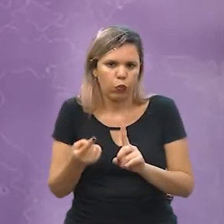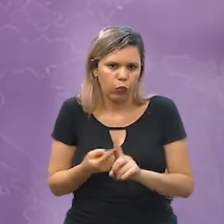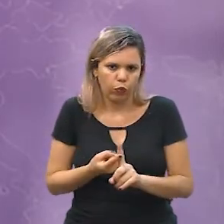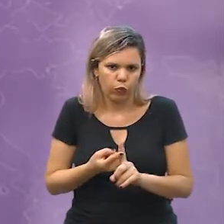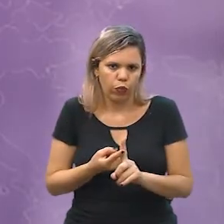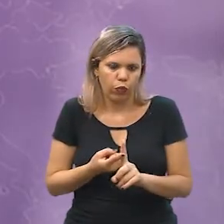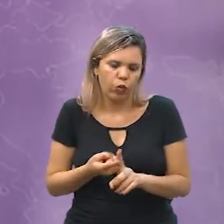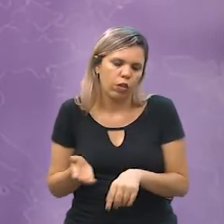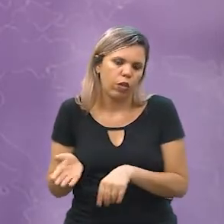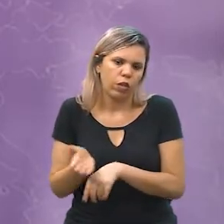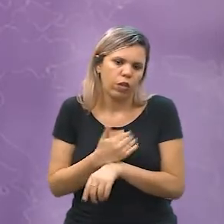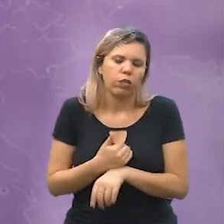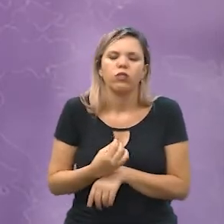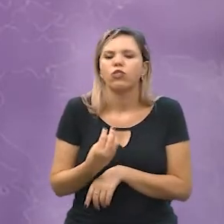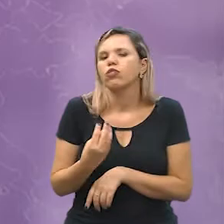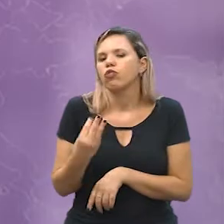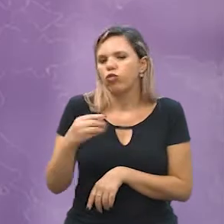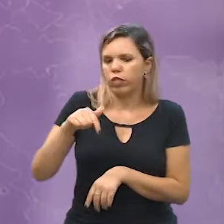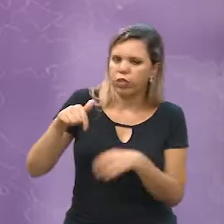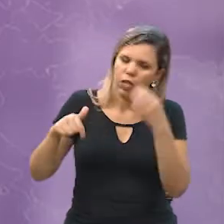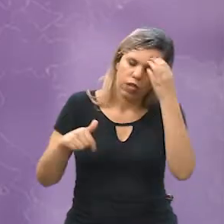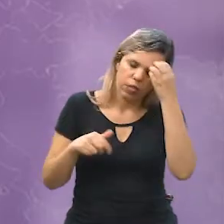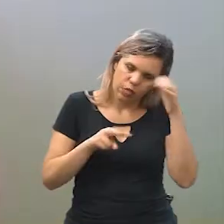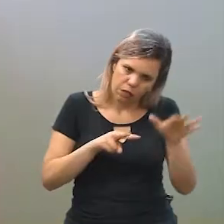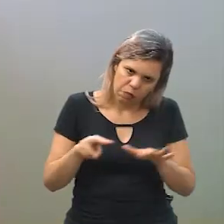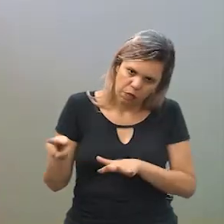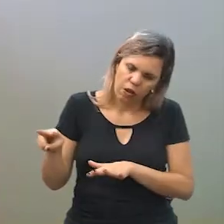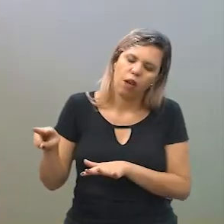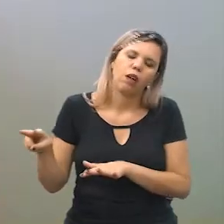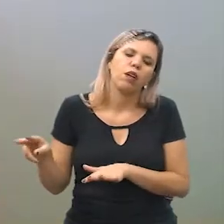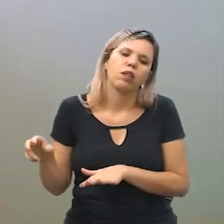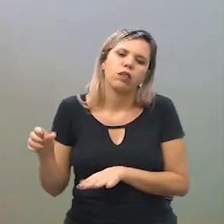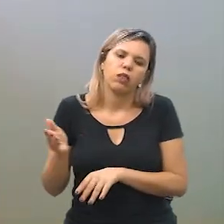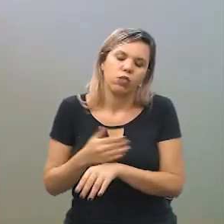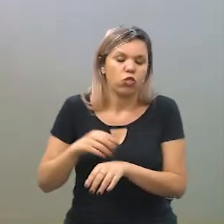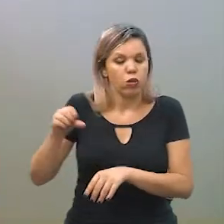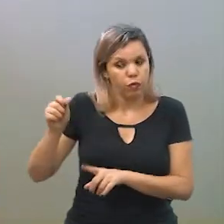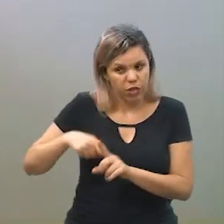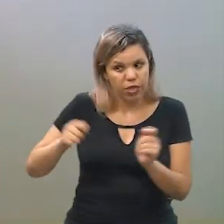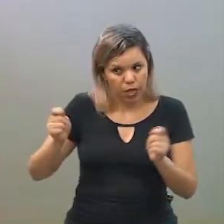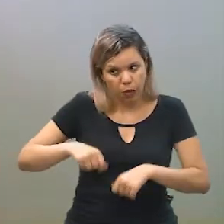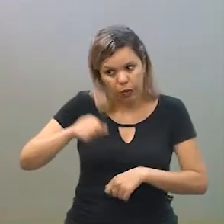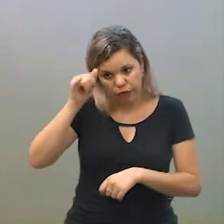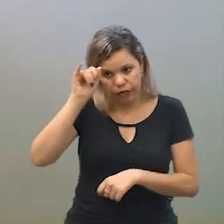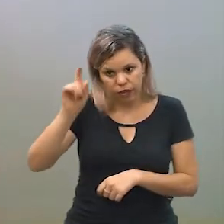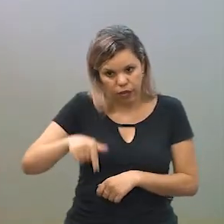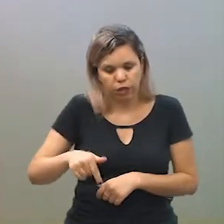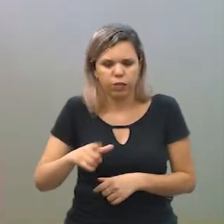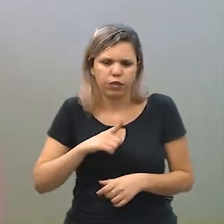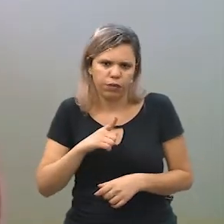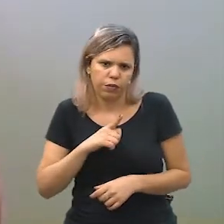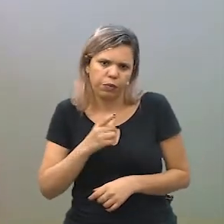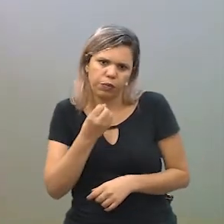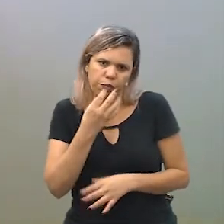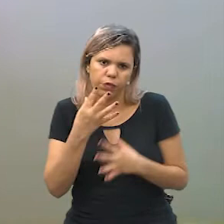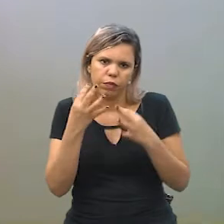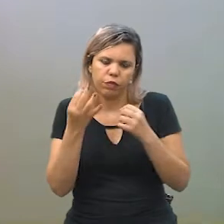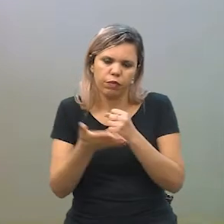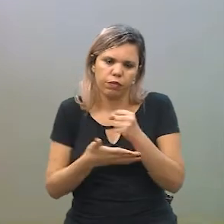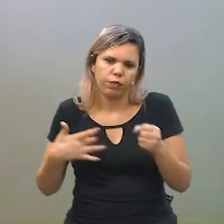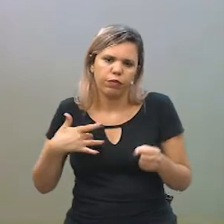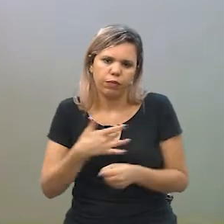prematuro? Adotar algumas medidas? Tem como prevenir, tem como ter, se você tiver uma boa atenção